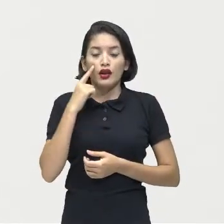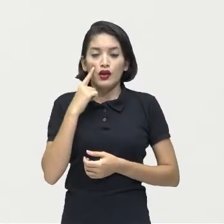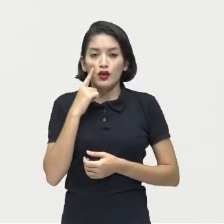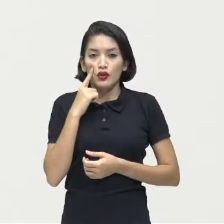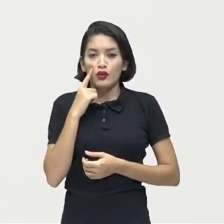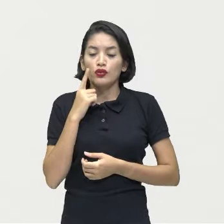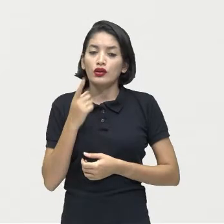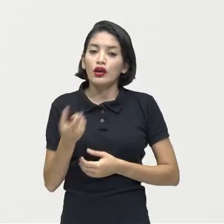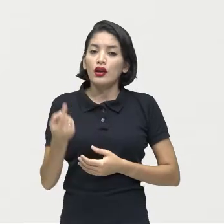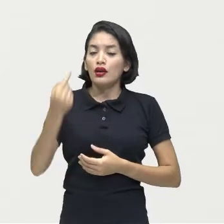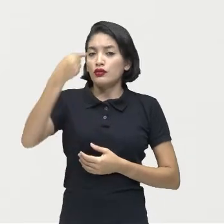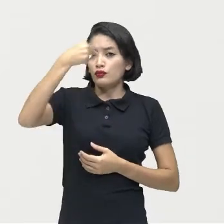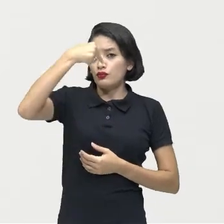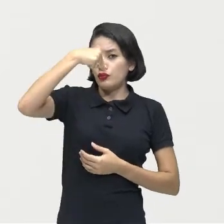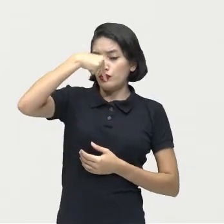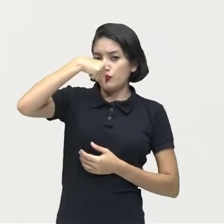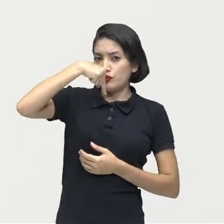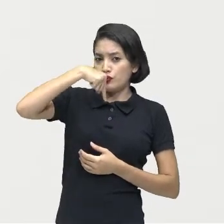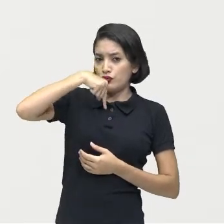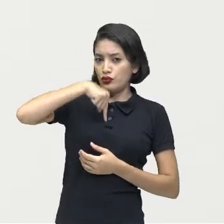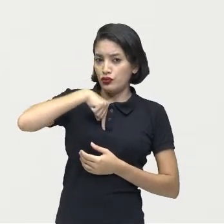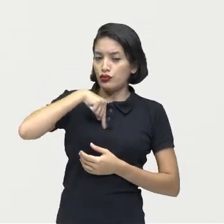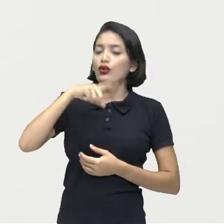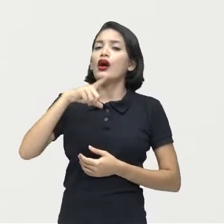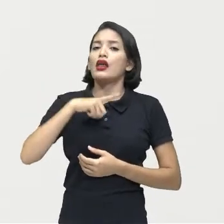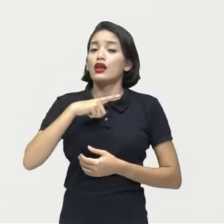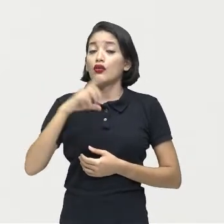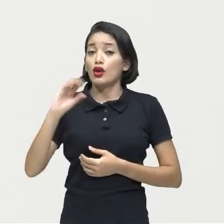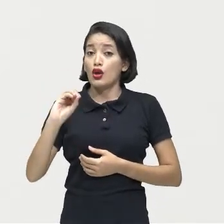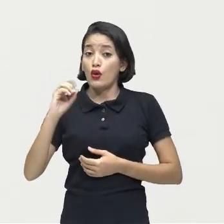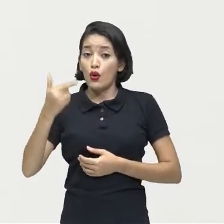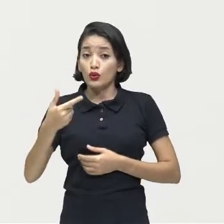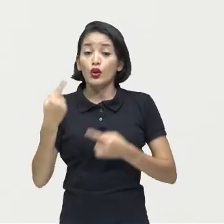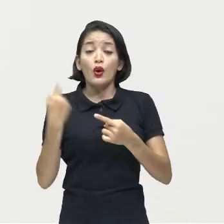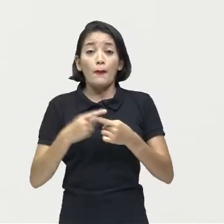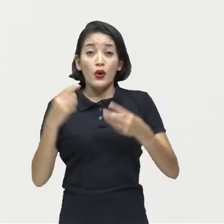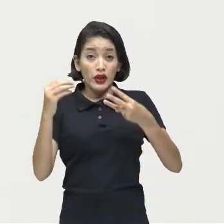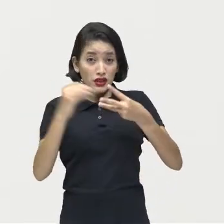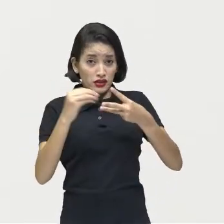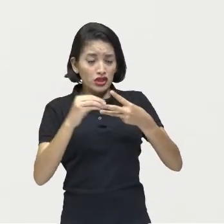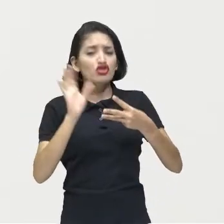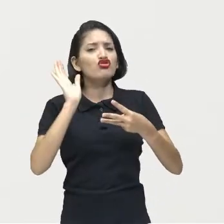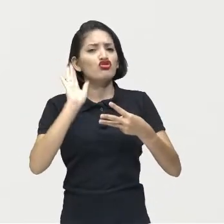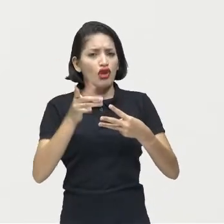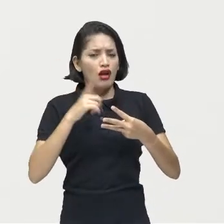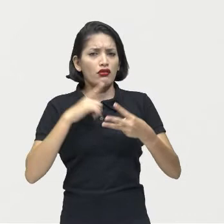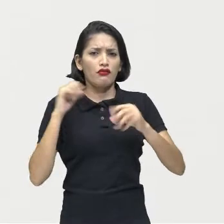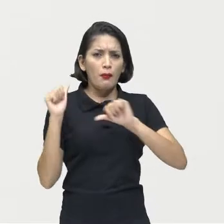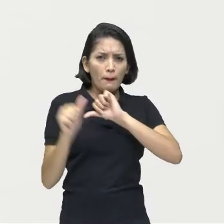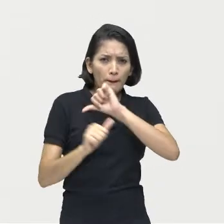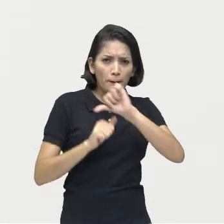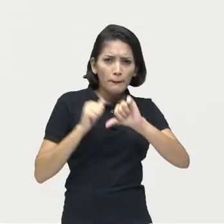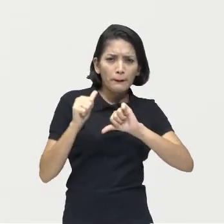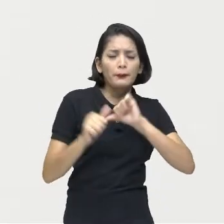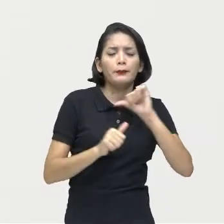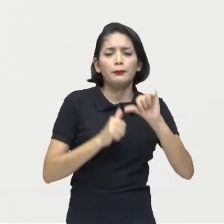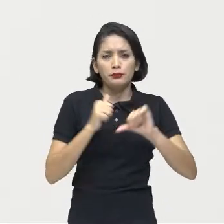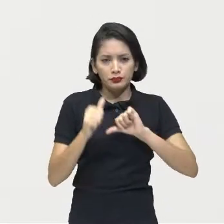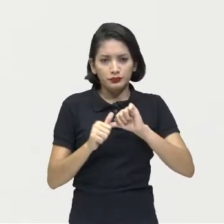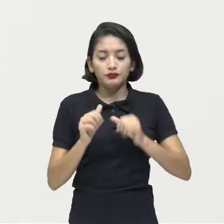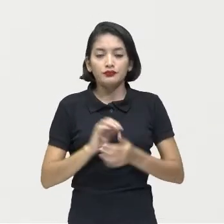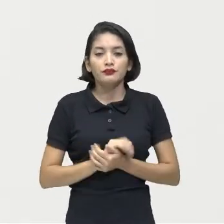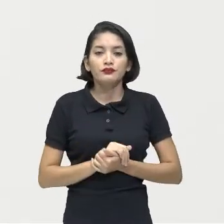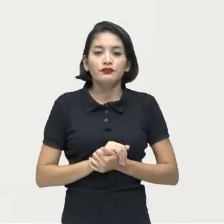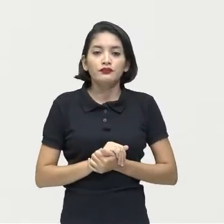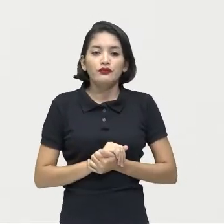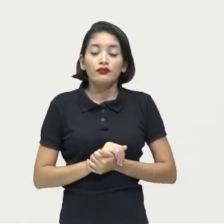ali do nosso corpo, rico em gás carbônico, porque as nossas células já realizaram o seu processo de metabolismo, e aí ele